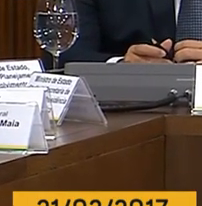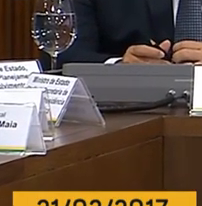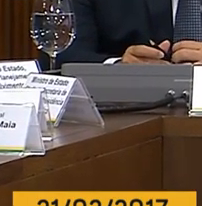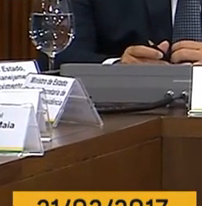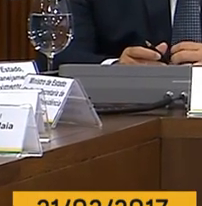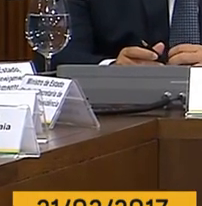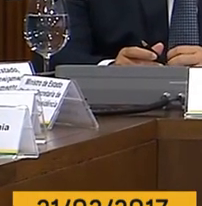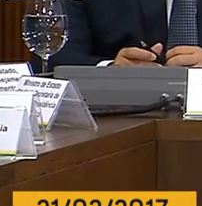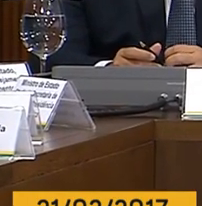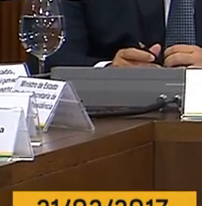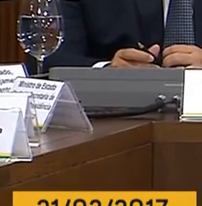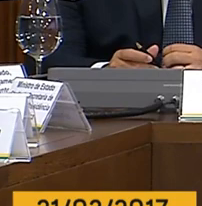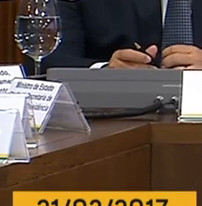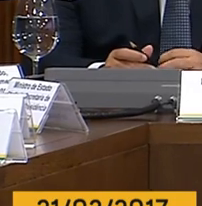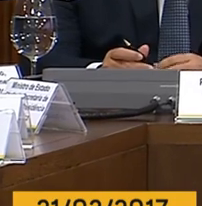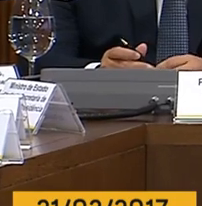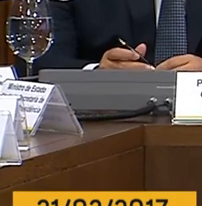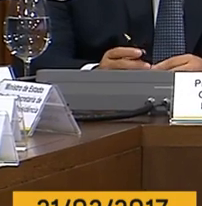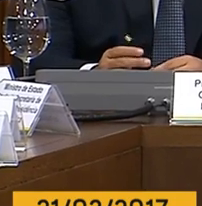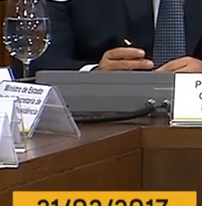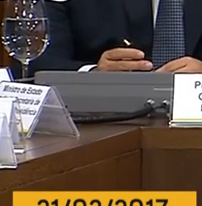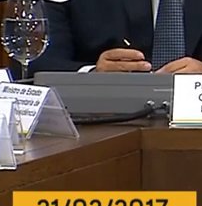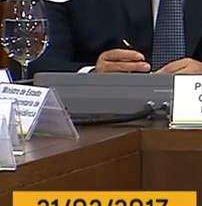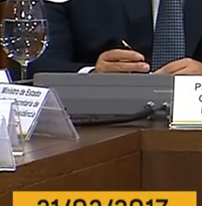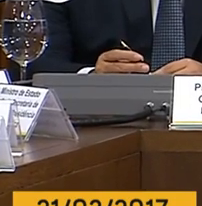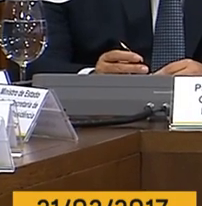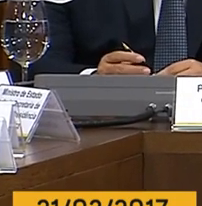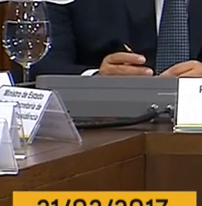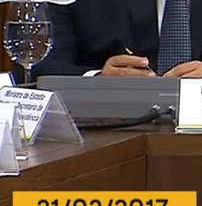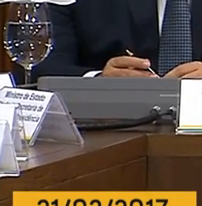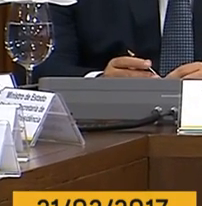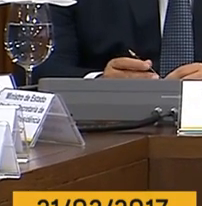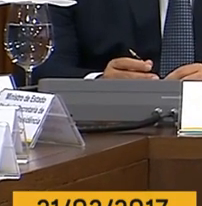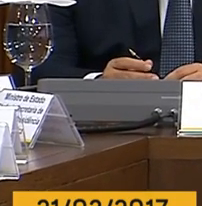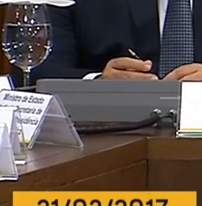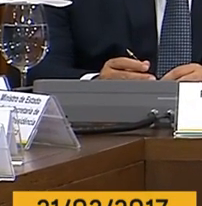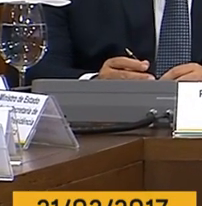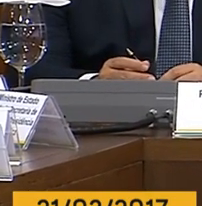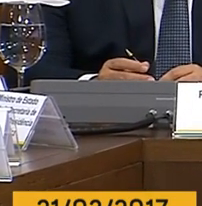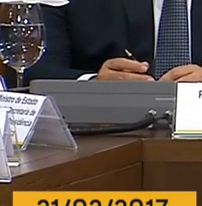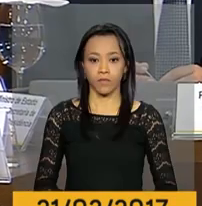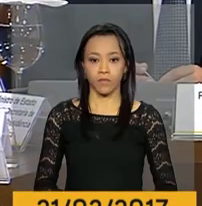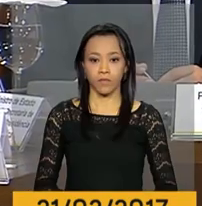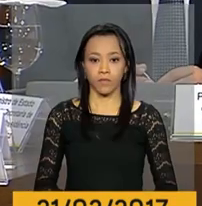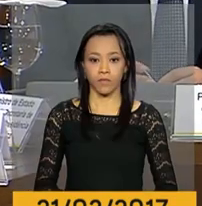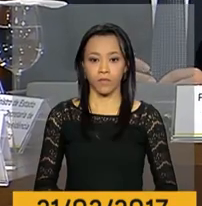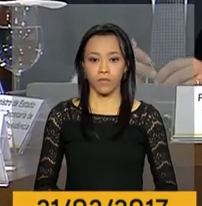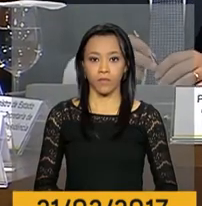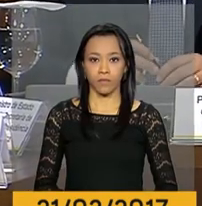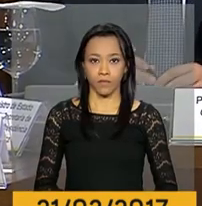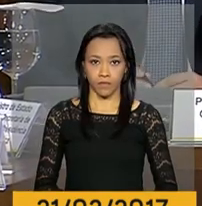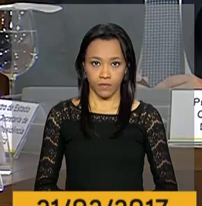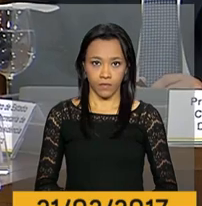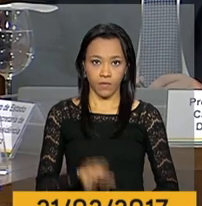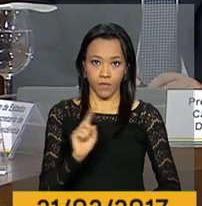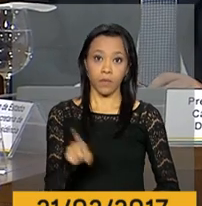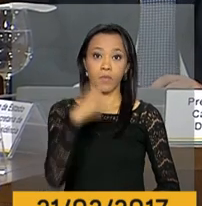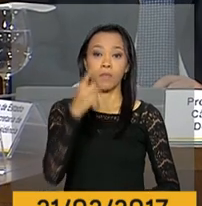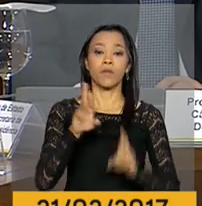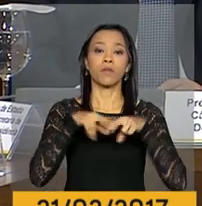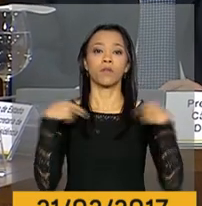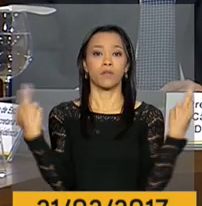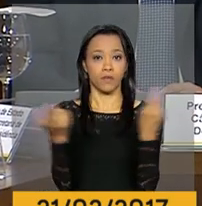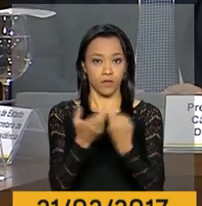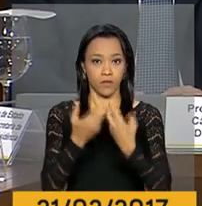registrar que eu faço esta reunião como uma primeira da reinauguração da